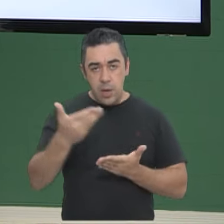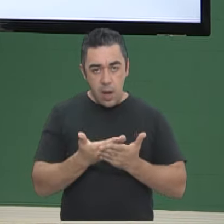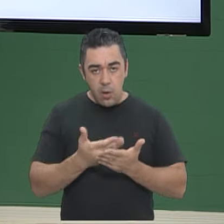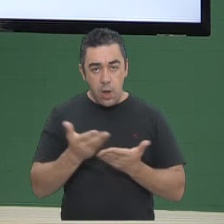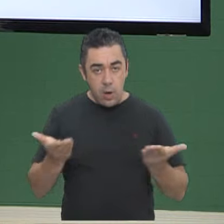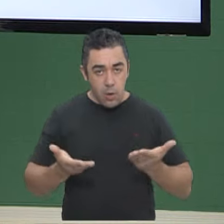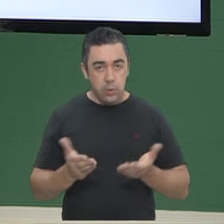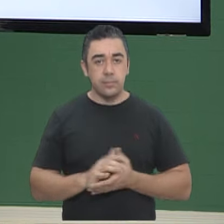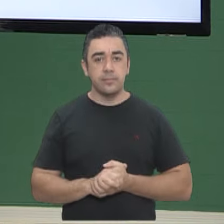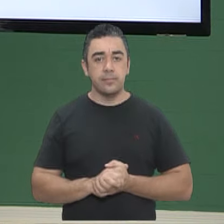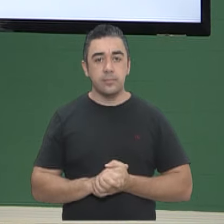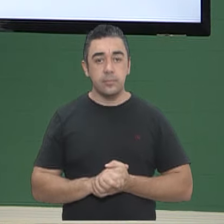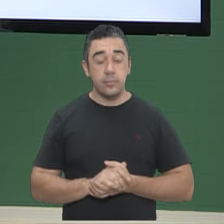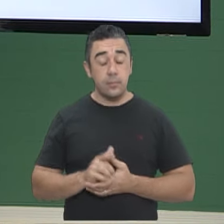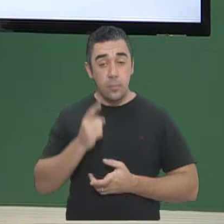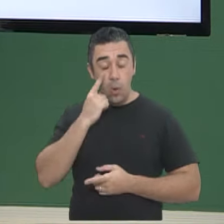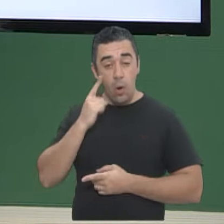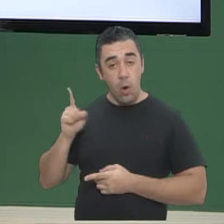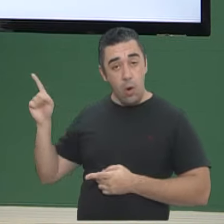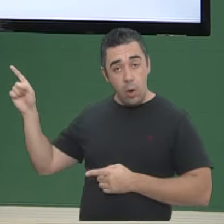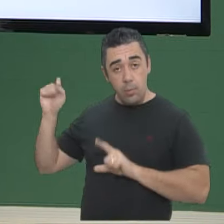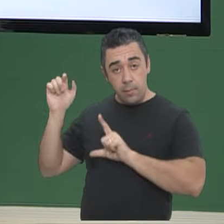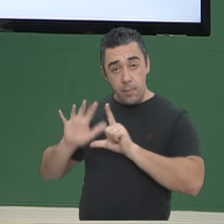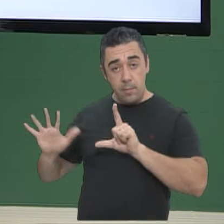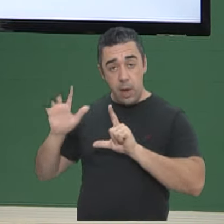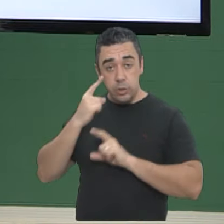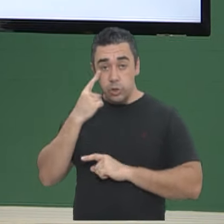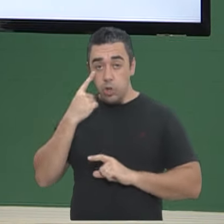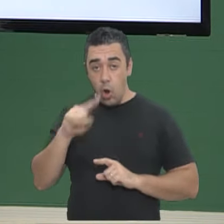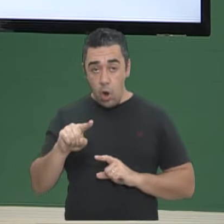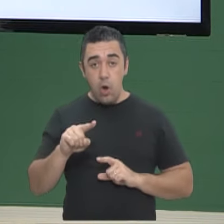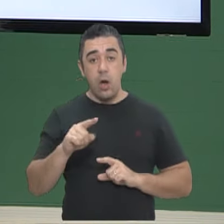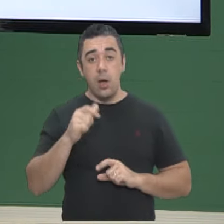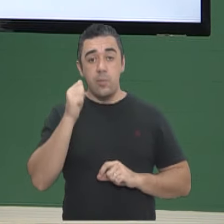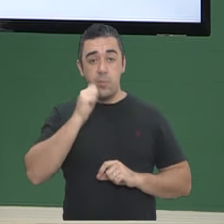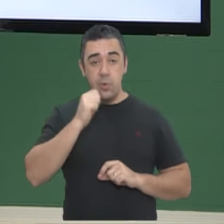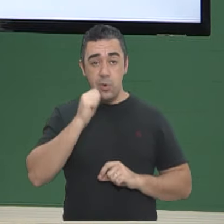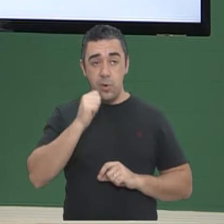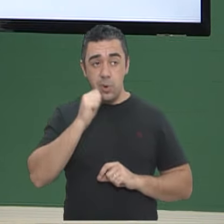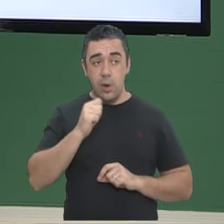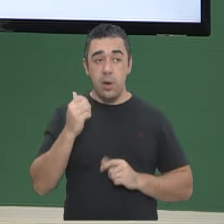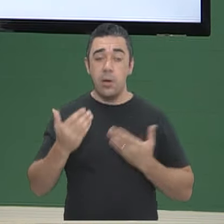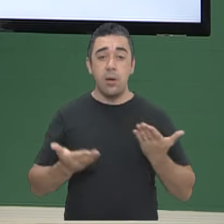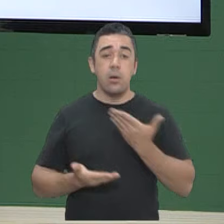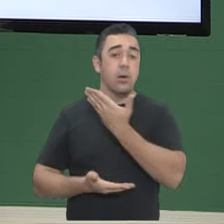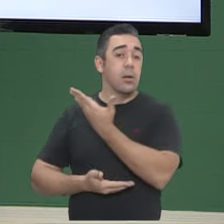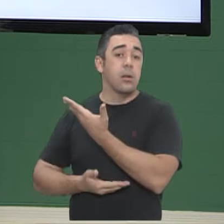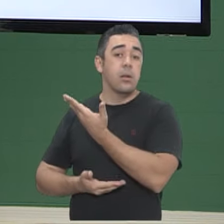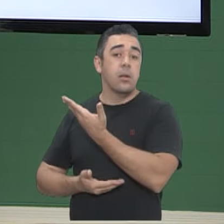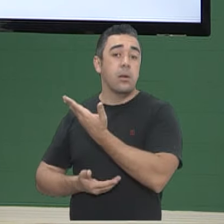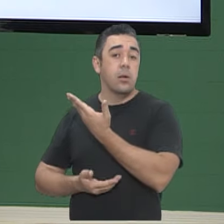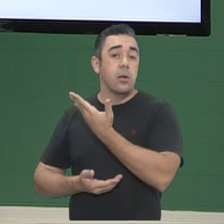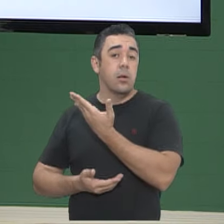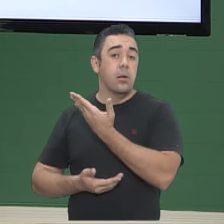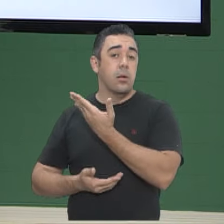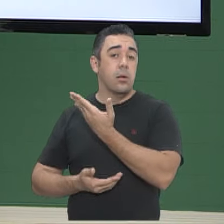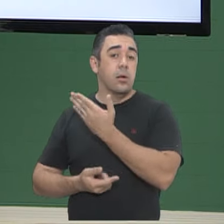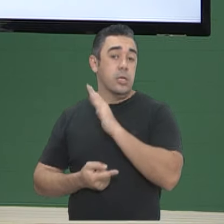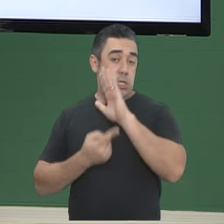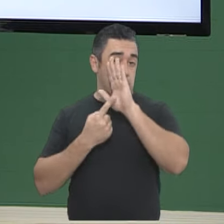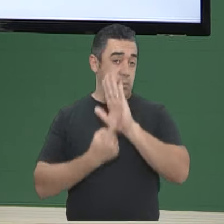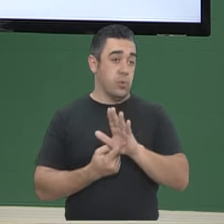Então, nessa imagem aqui, observe bem. A atleta ela está disputando